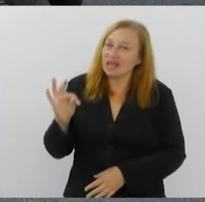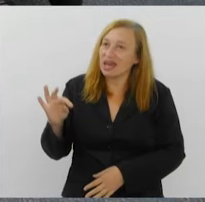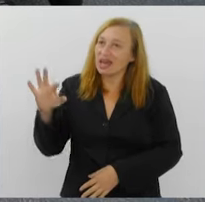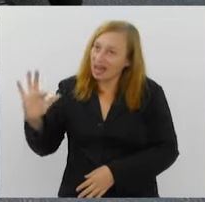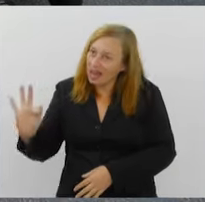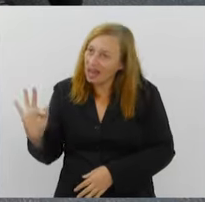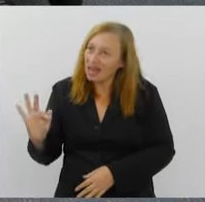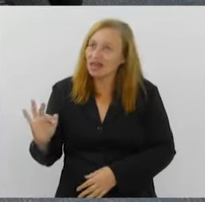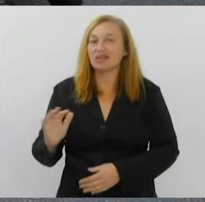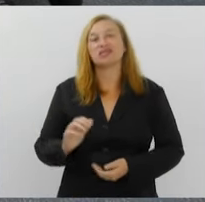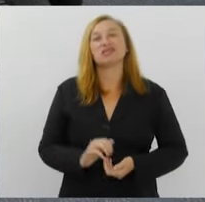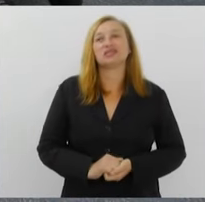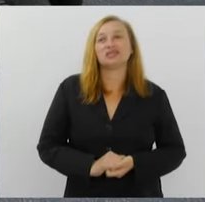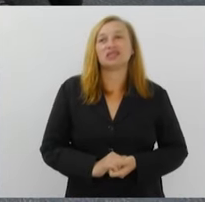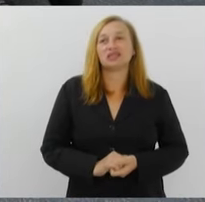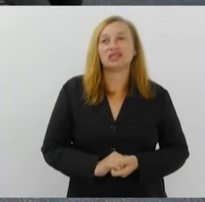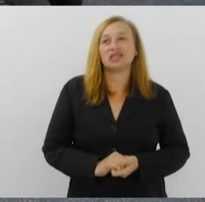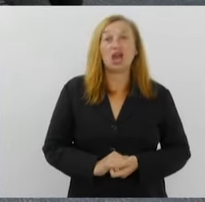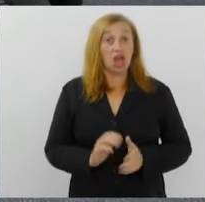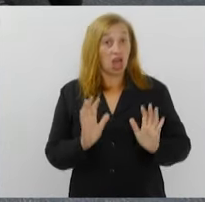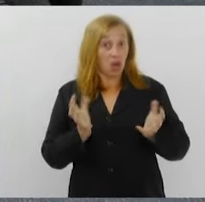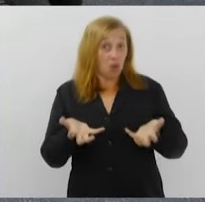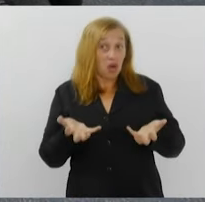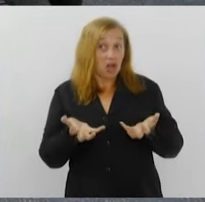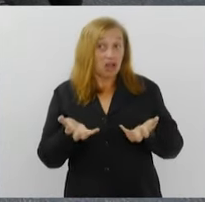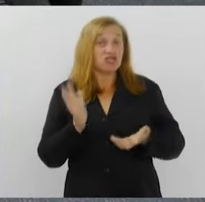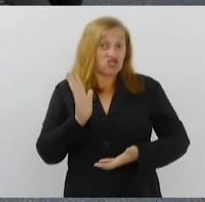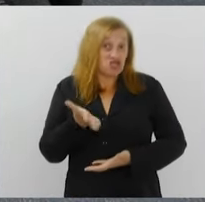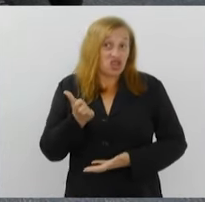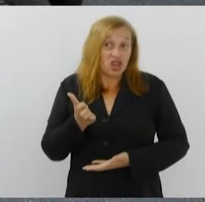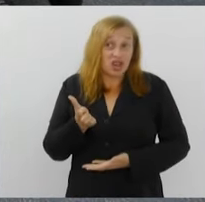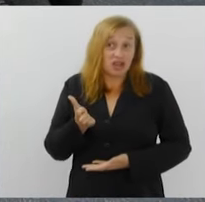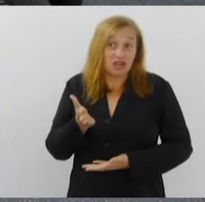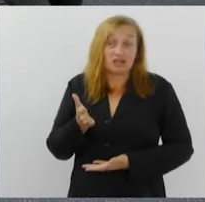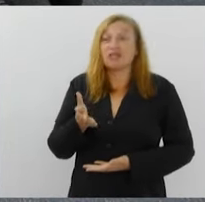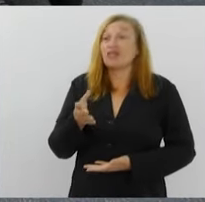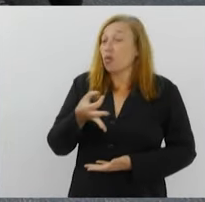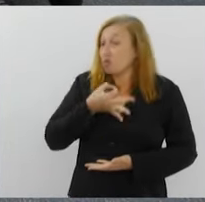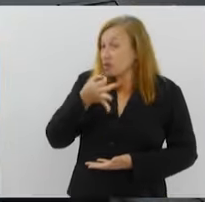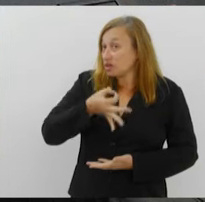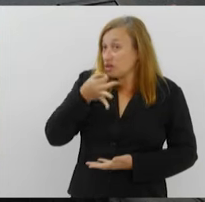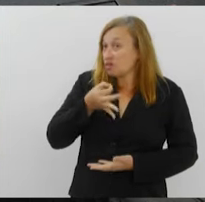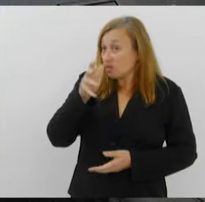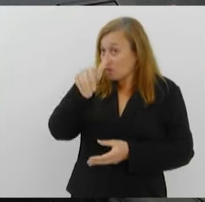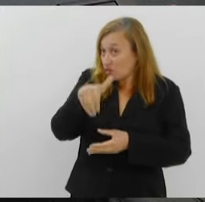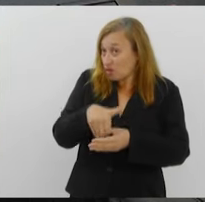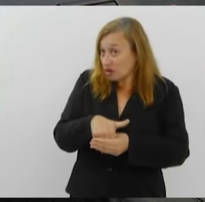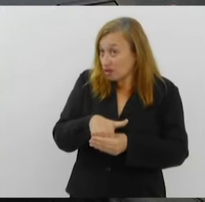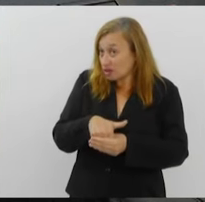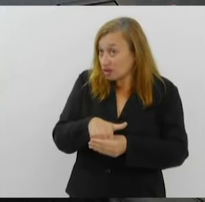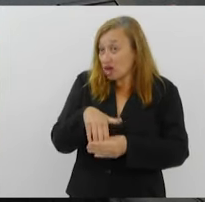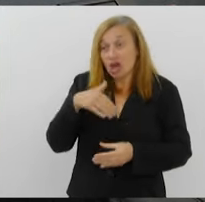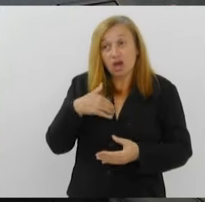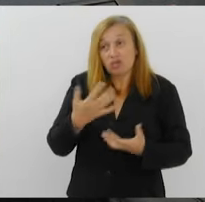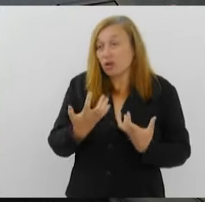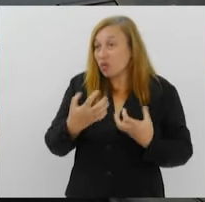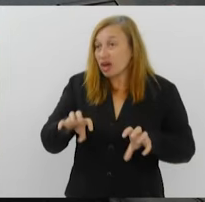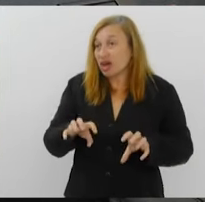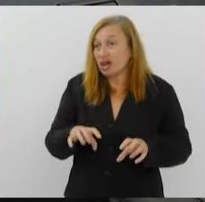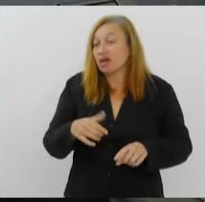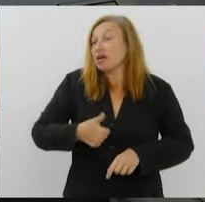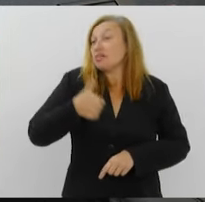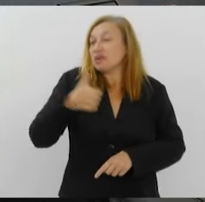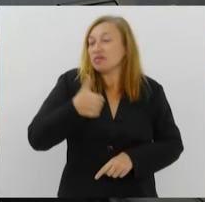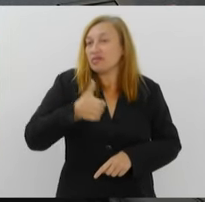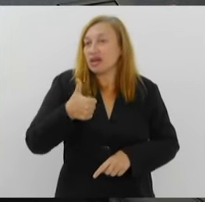os magistrados. Eu já quero já aqui colocar minha posição que se põe em votação, eu me recuso isso, que isso primeiro